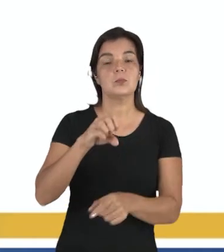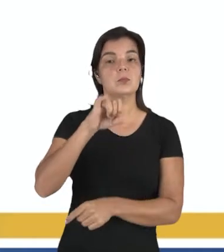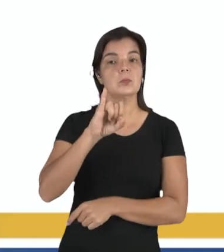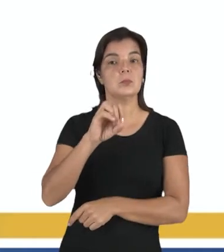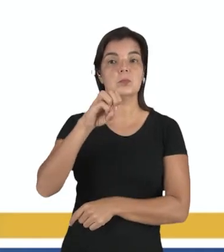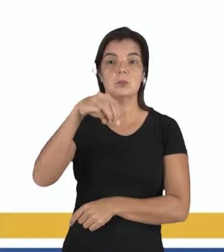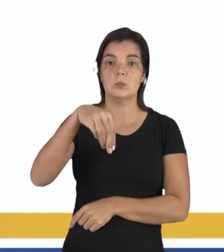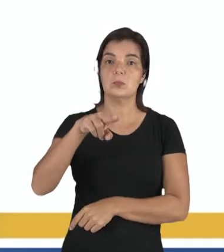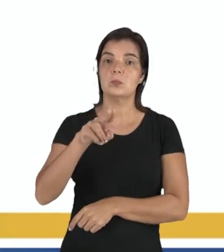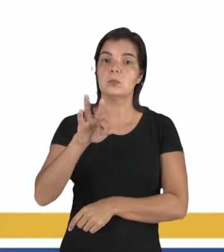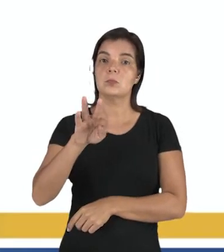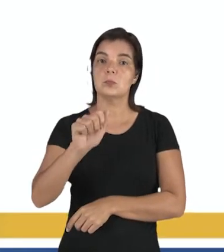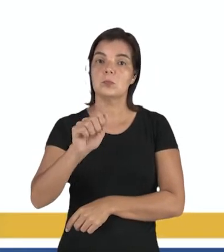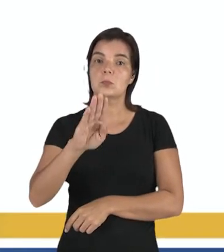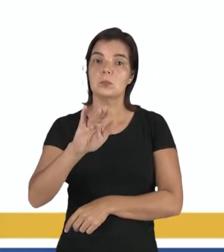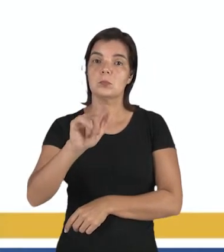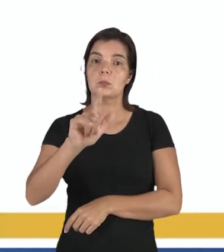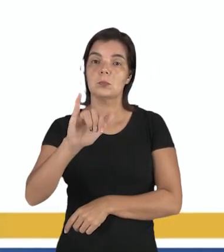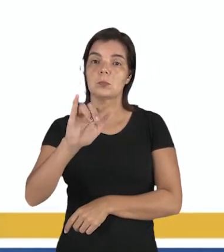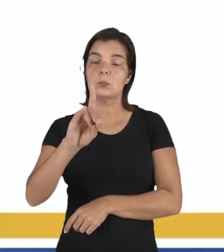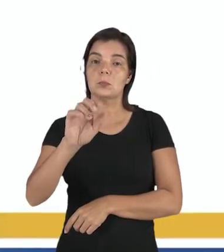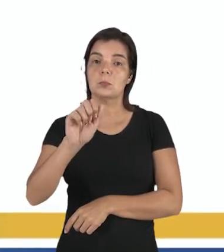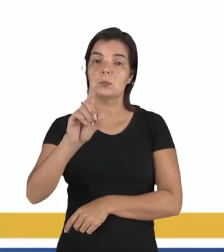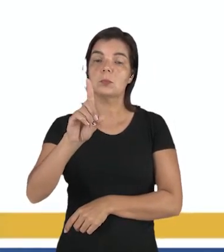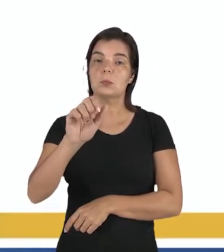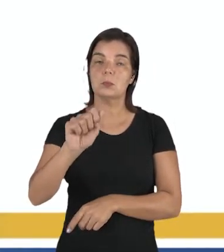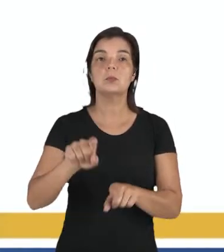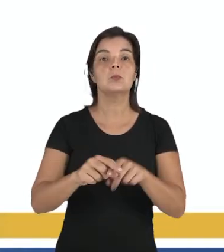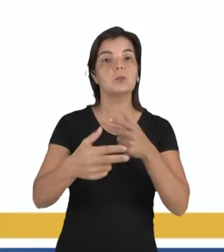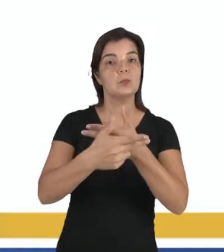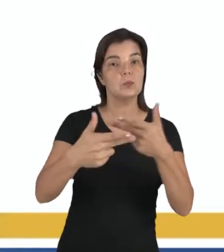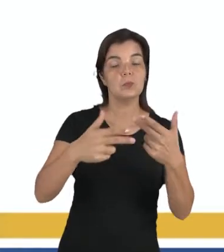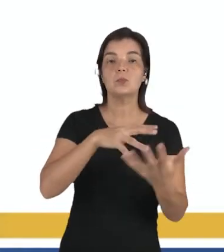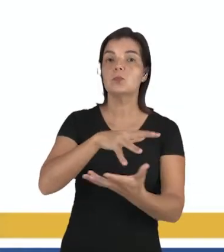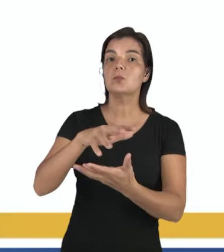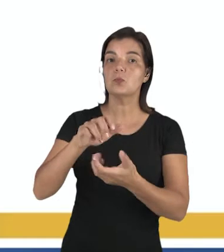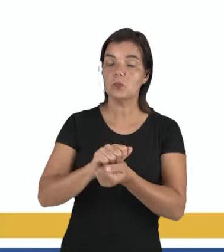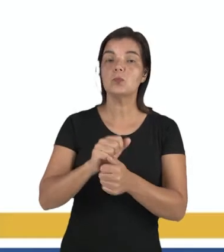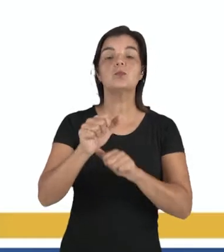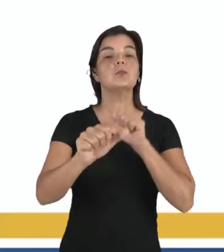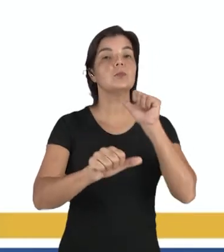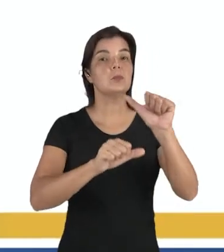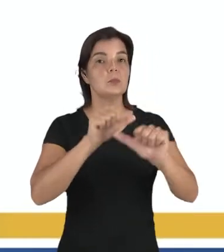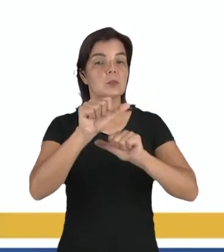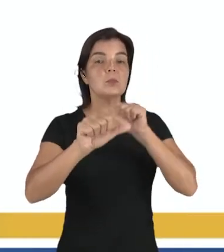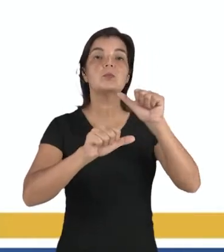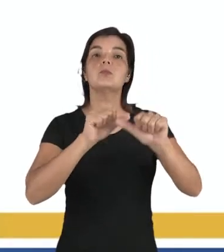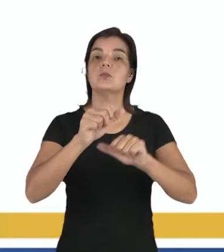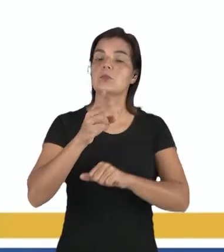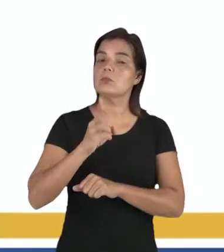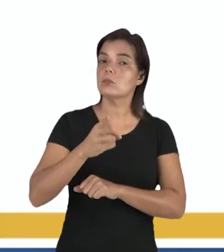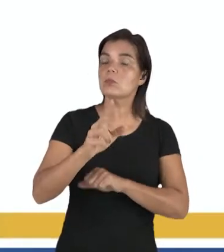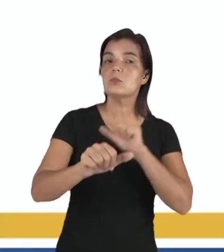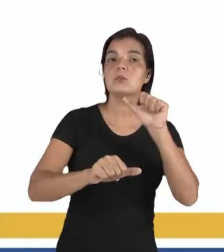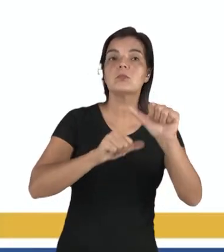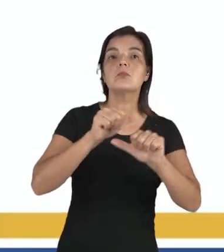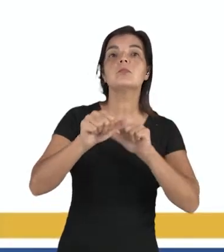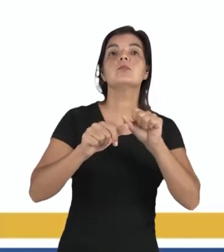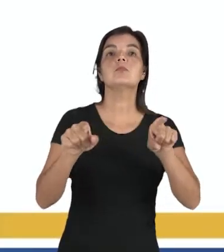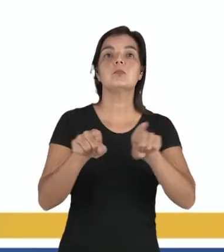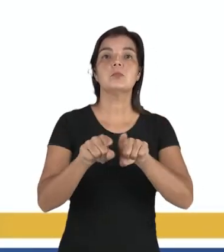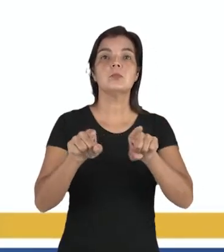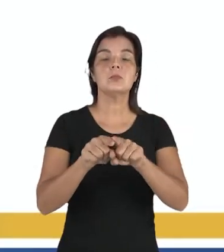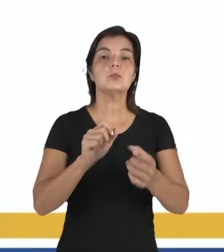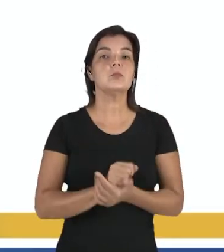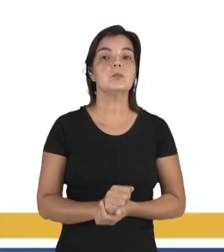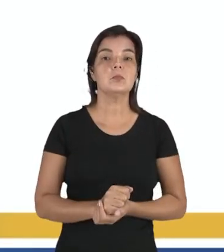e imutabilidade. Por exemplo, os seres físicos, as coisas do mundo físico, elas mudam, elas estão em constante movimento, e